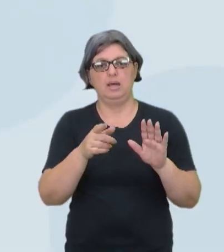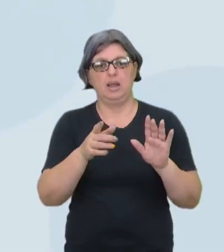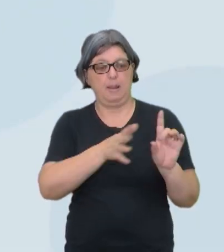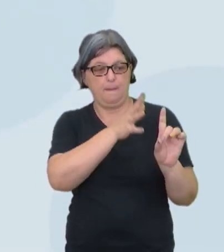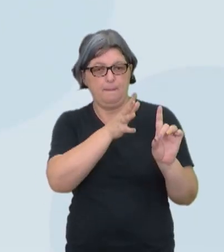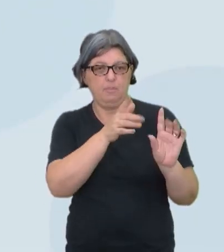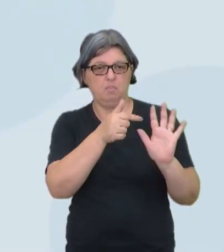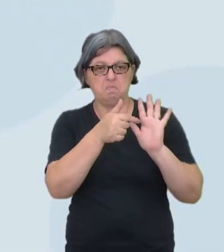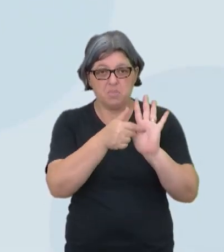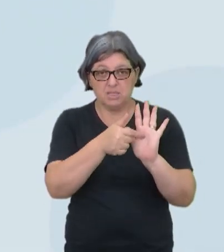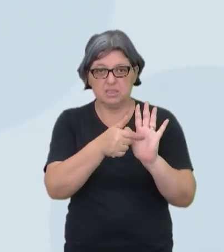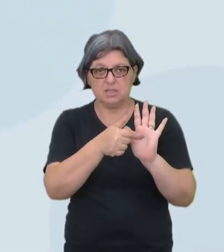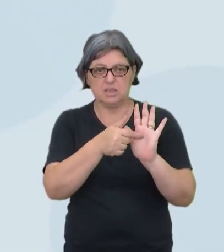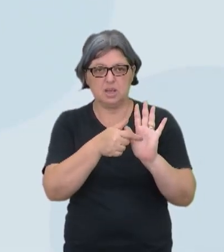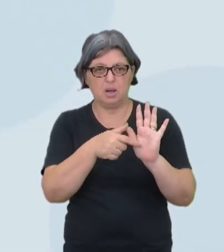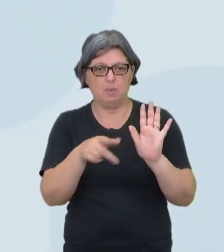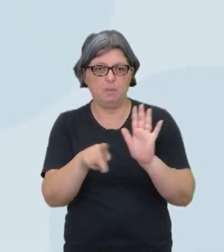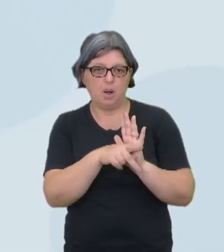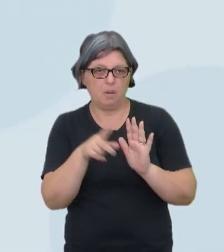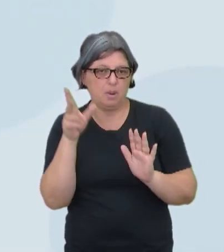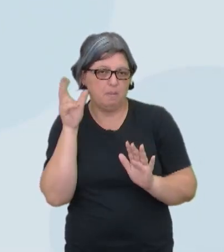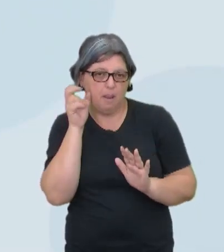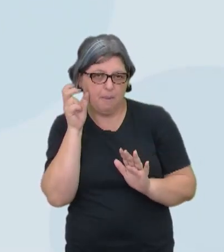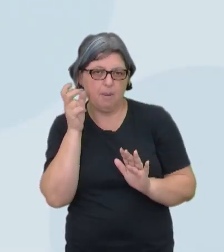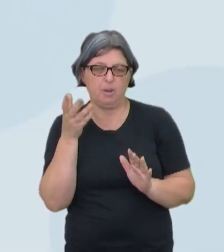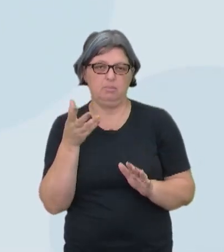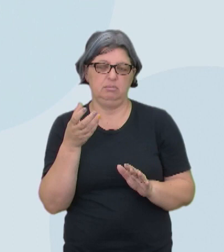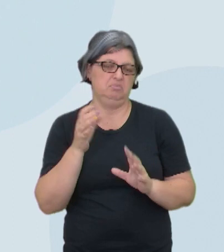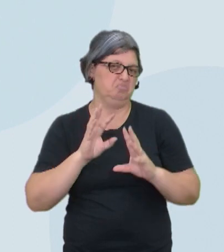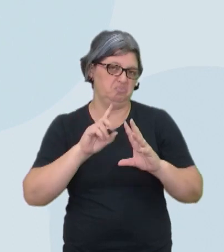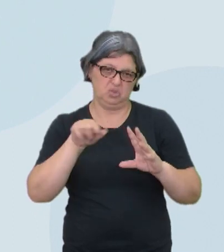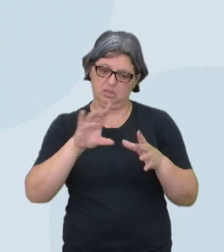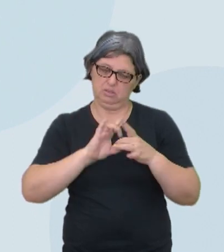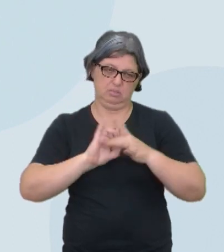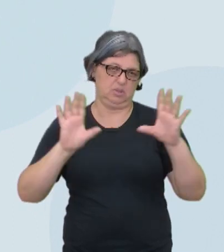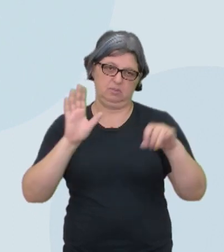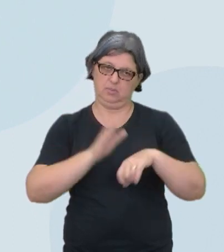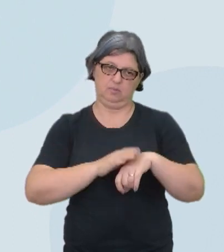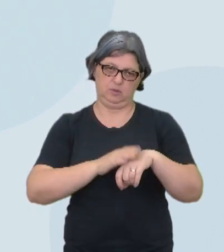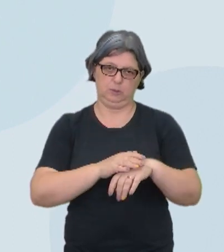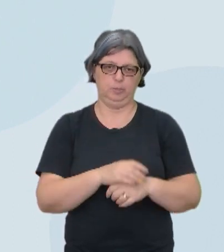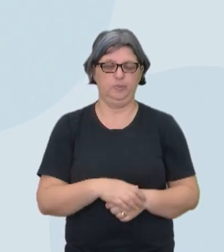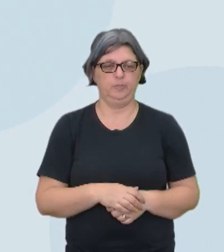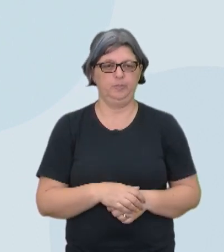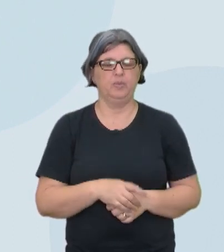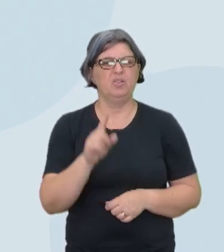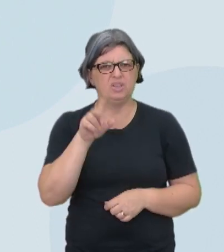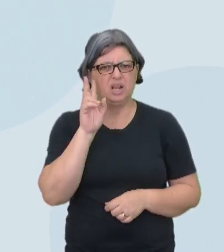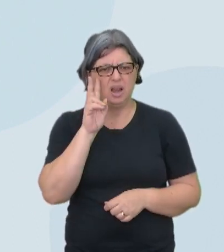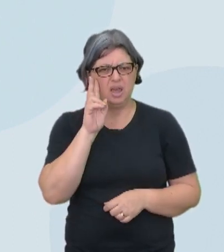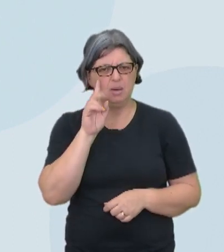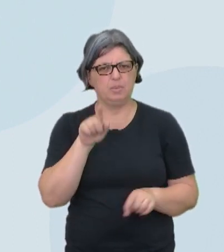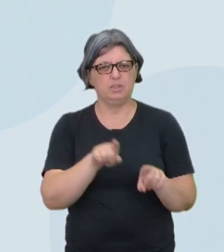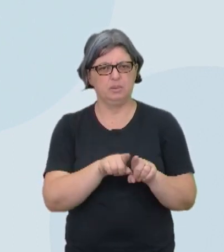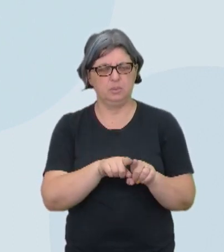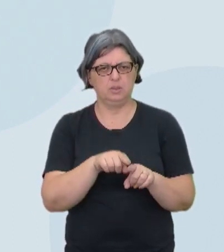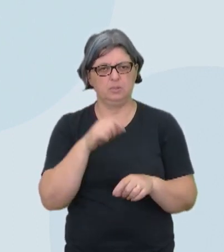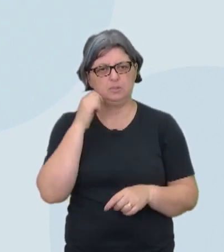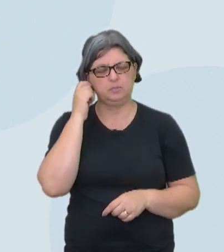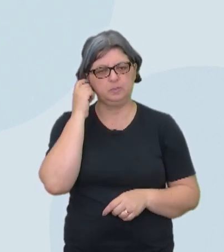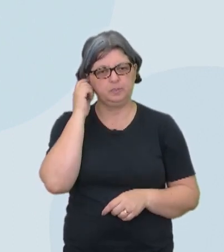apresentações, deixamos isso tudo por sua conta. Também, gente, vocês se recordam aí, lembra que